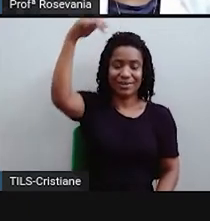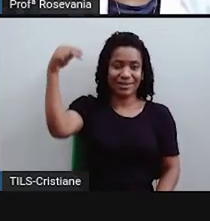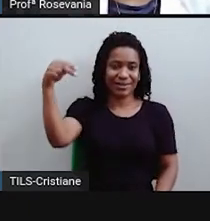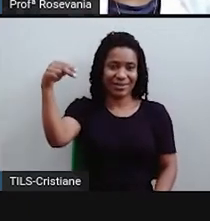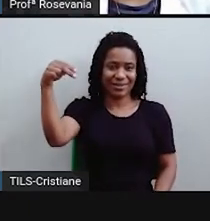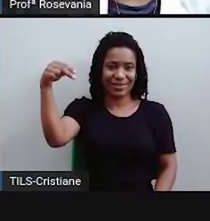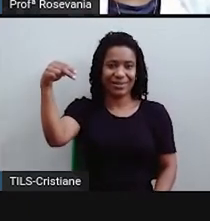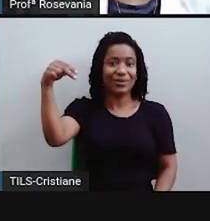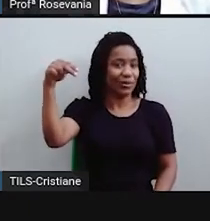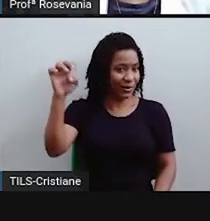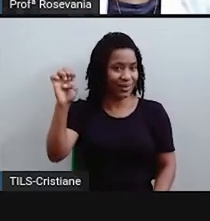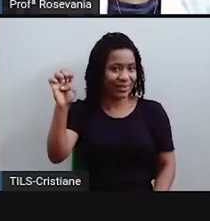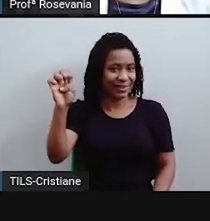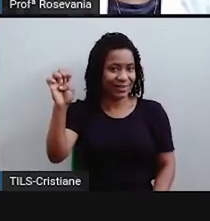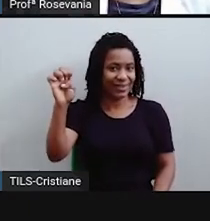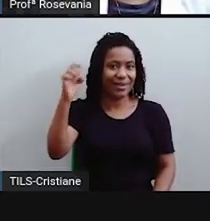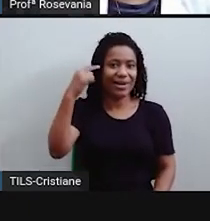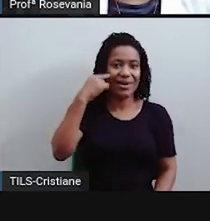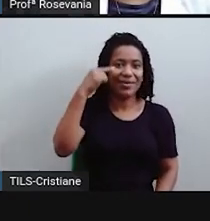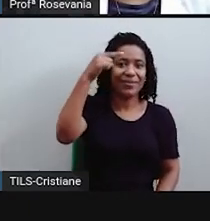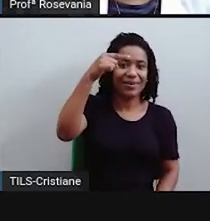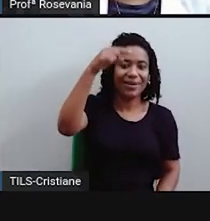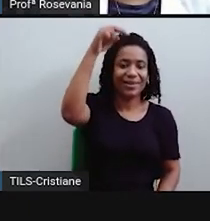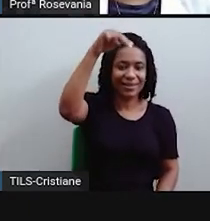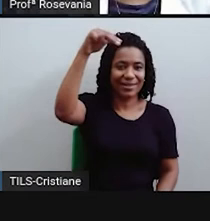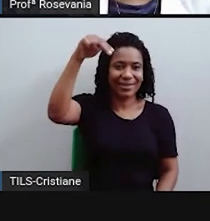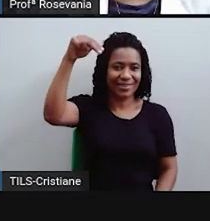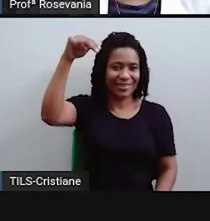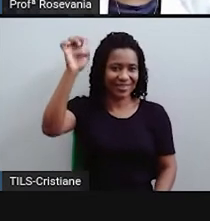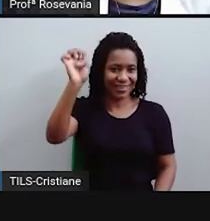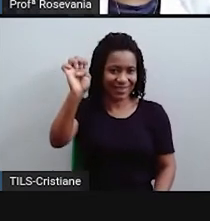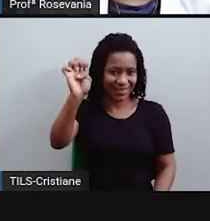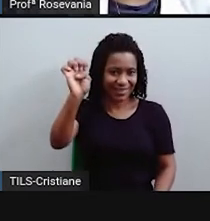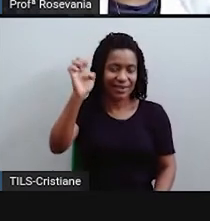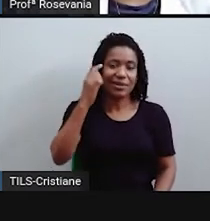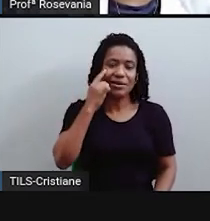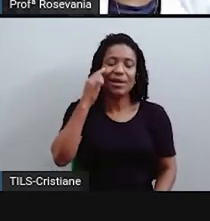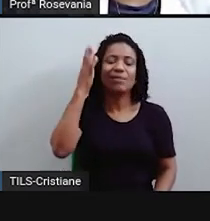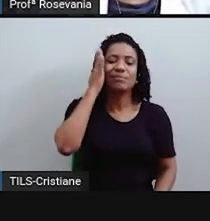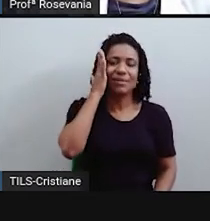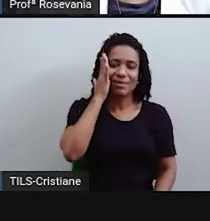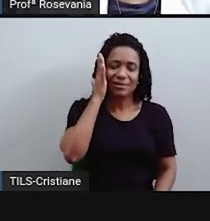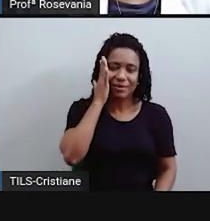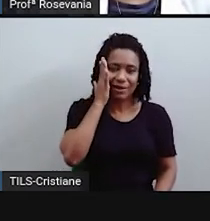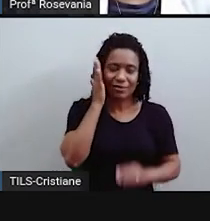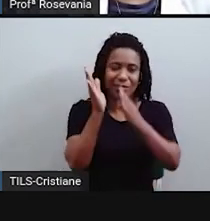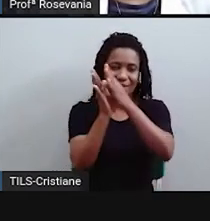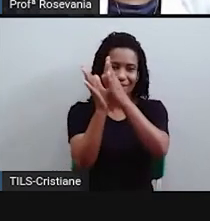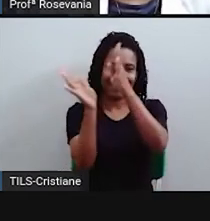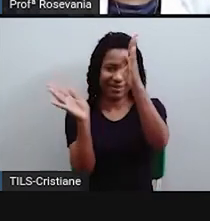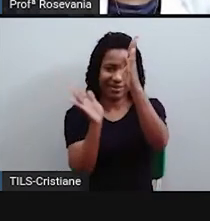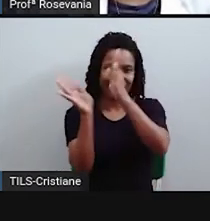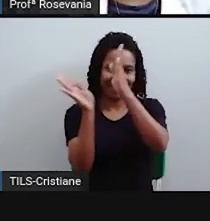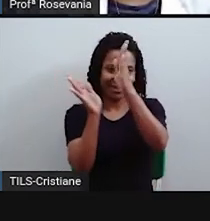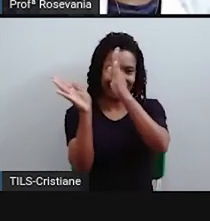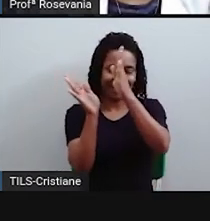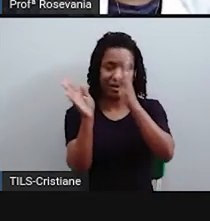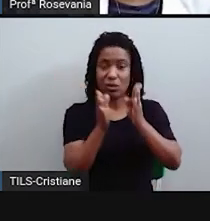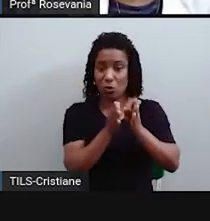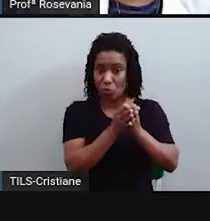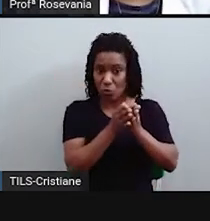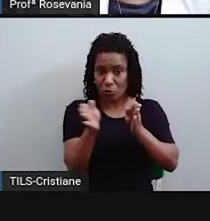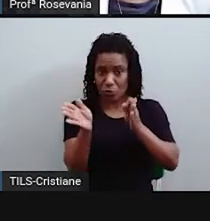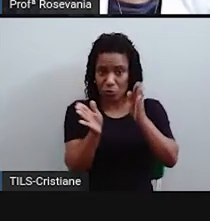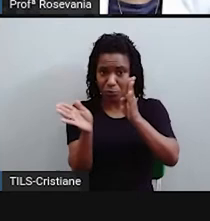norte, nordeste. Aí qualquer pontozinho desse aqui que você vê, você já vai saber. É só lembrar que esse E